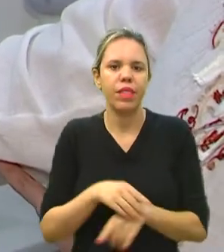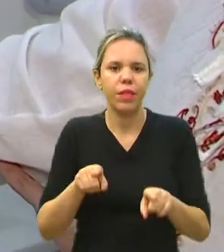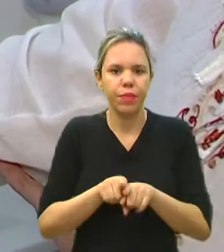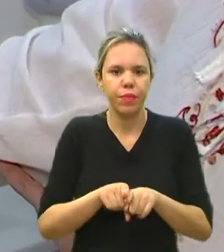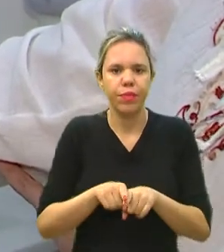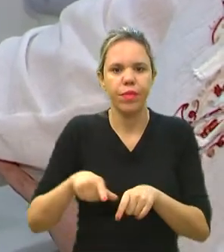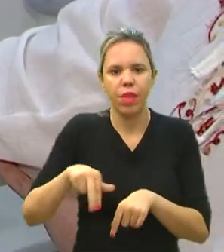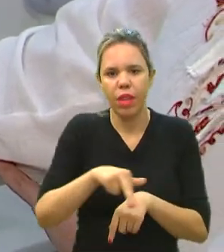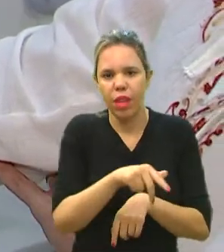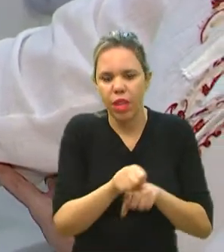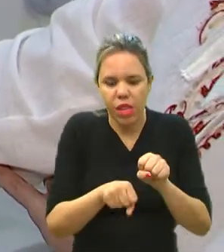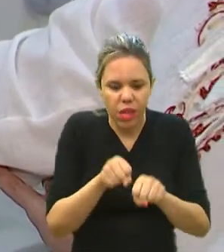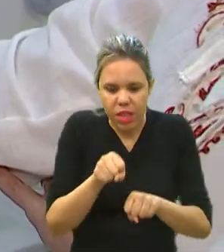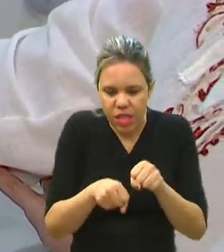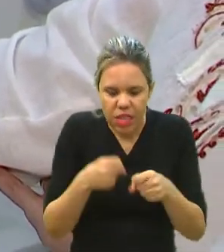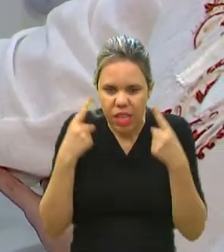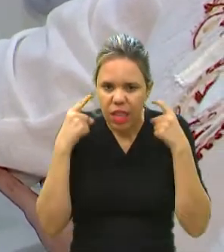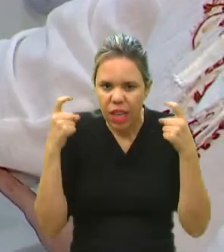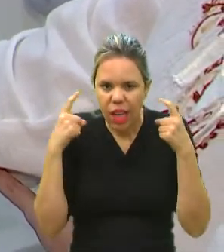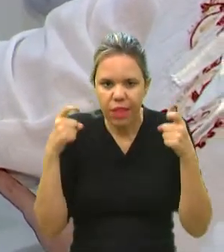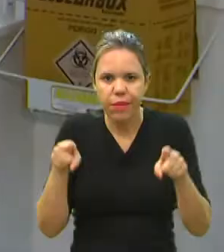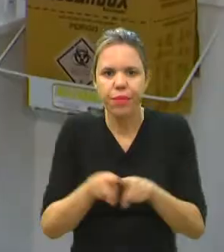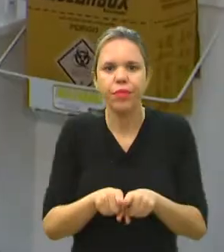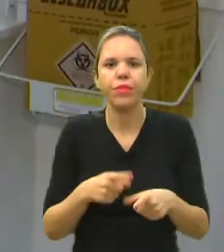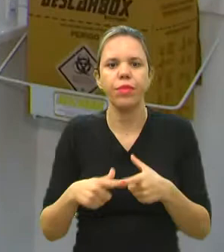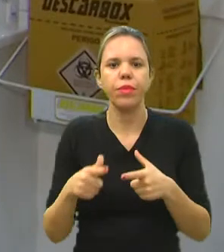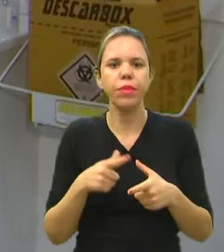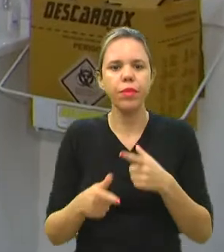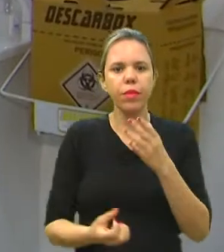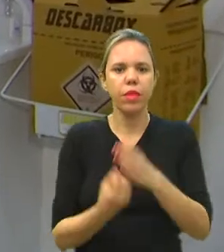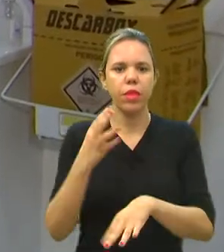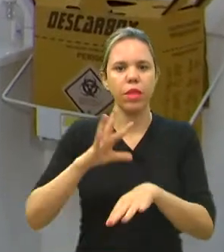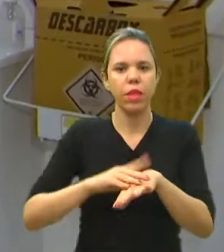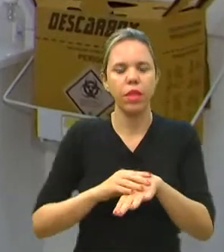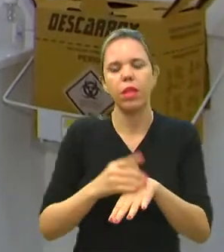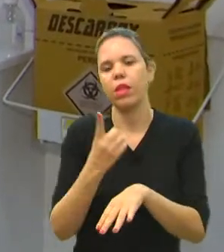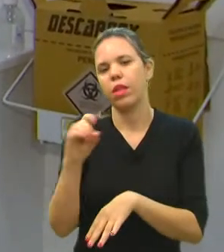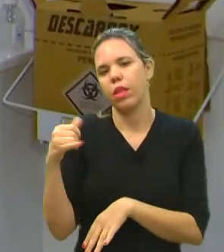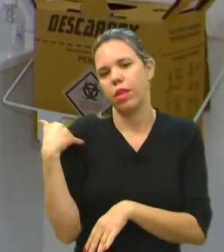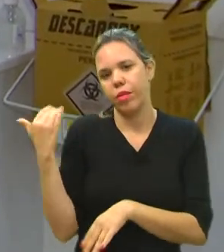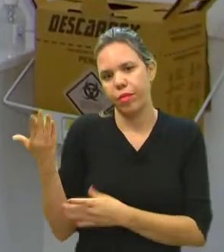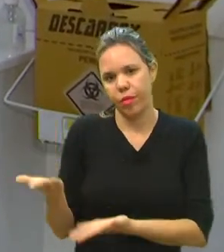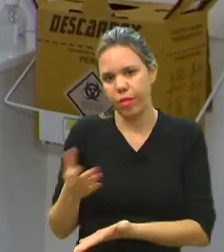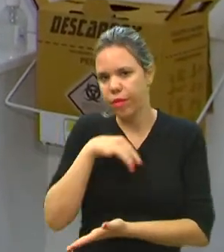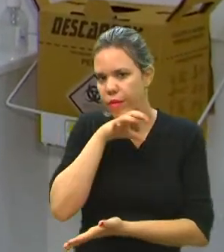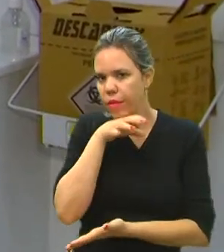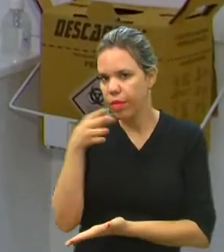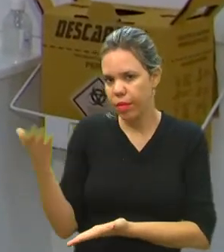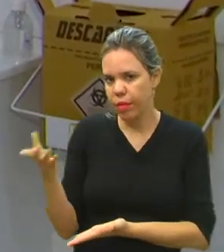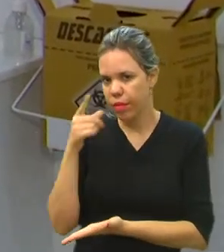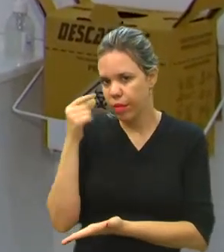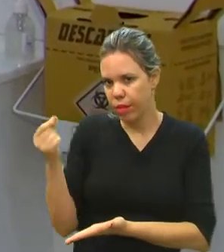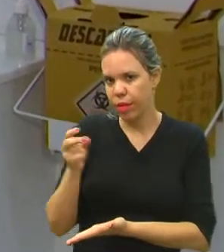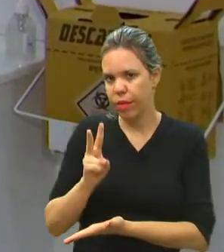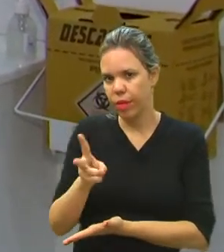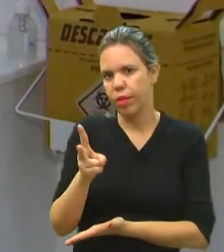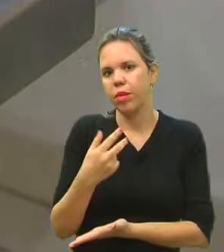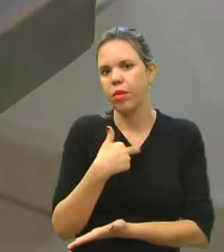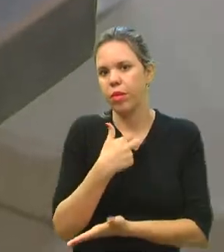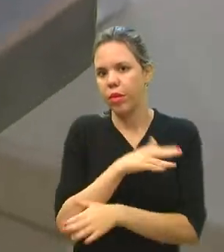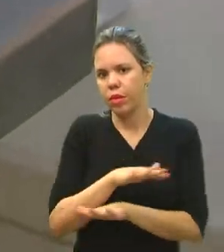uma rigidez na hora que o animal está andando também pode ser notado. Normalmente, a doença surge por volta dos 10 anos de idade do